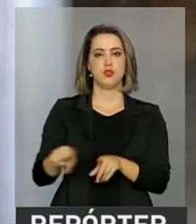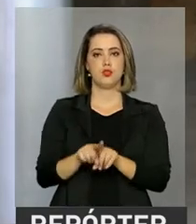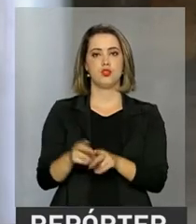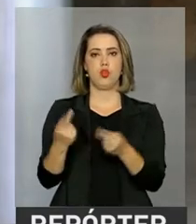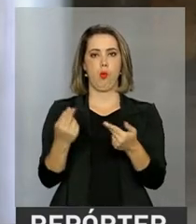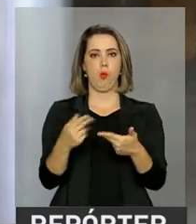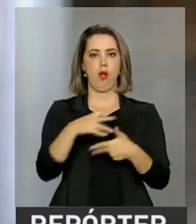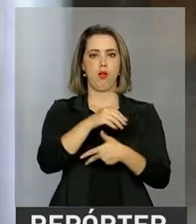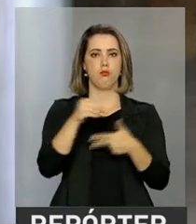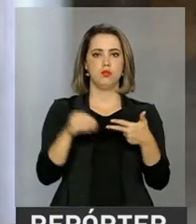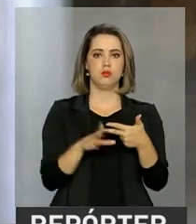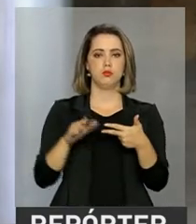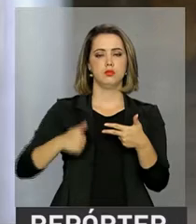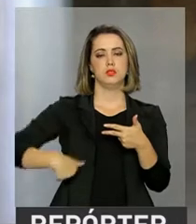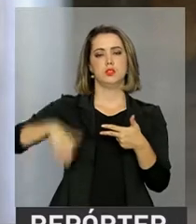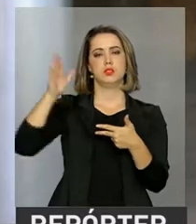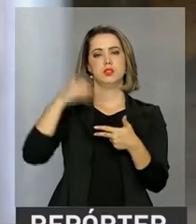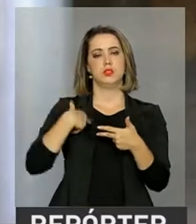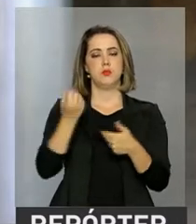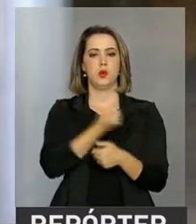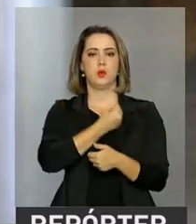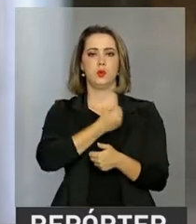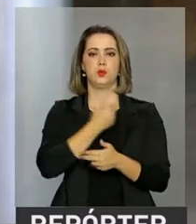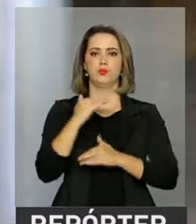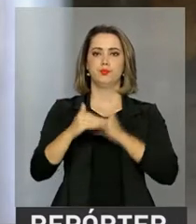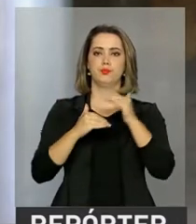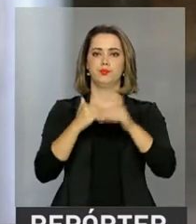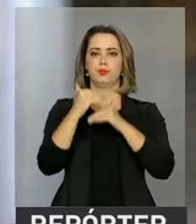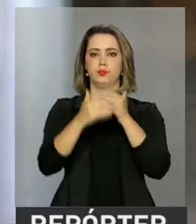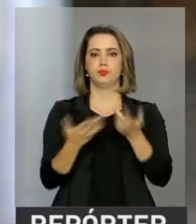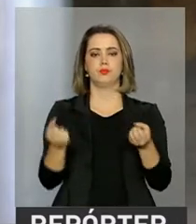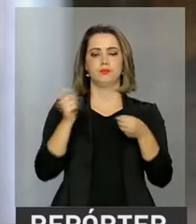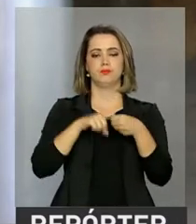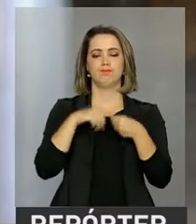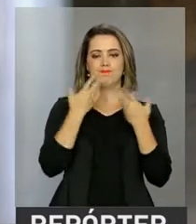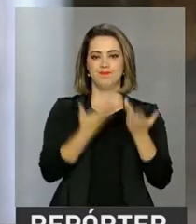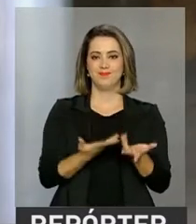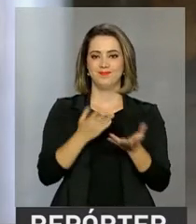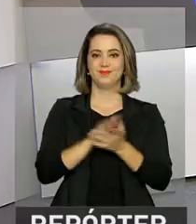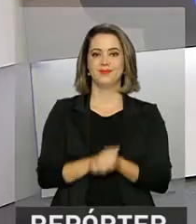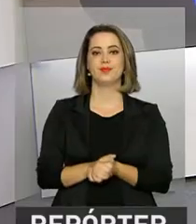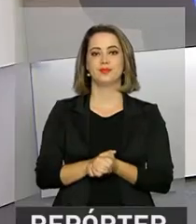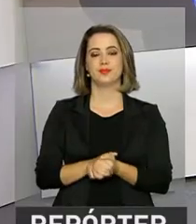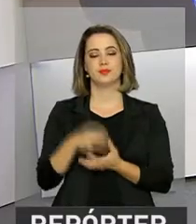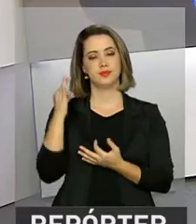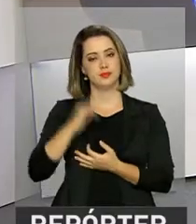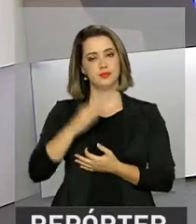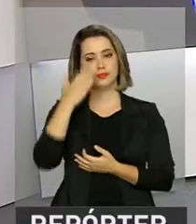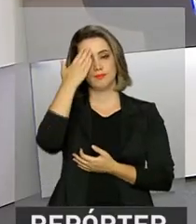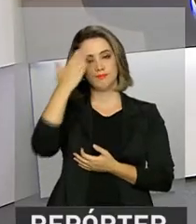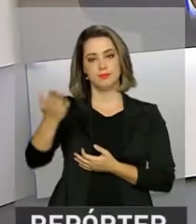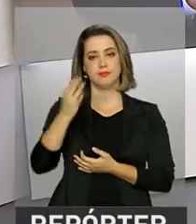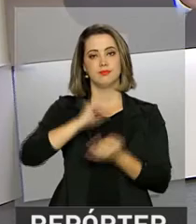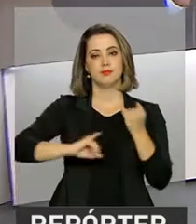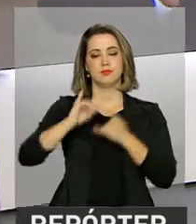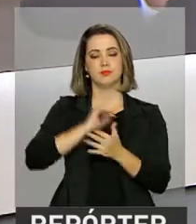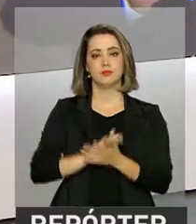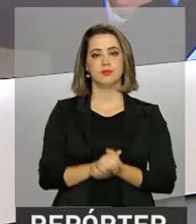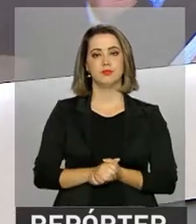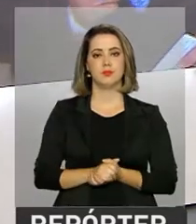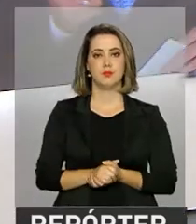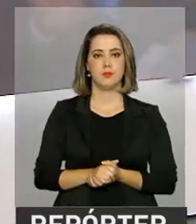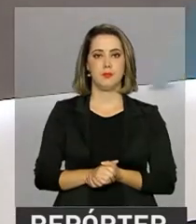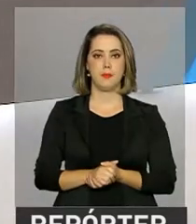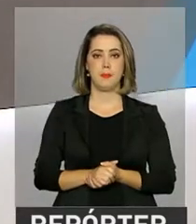tem o maior número de candidatos a cada ano eu volto com você não estou de roberto talma ótimo paulo muito obrigado pelas informações